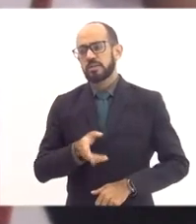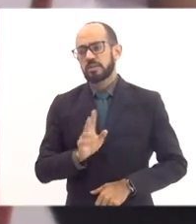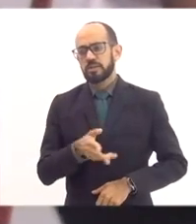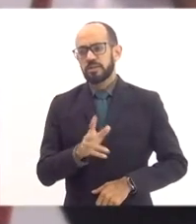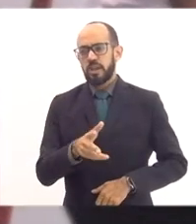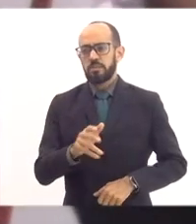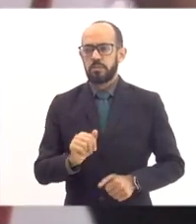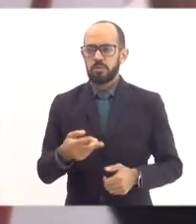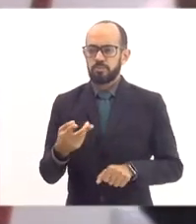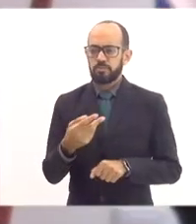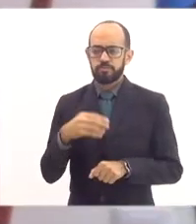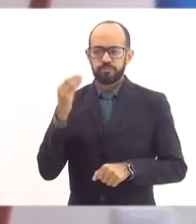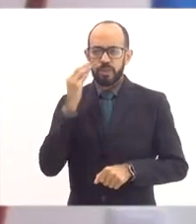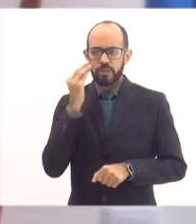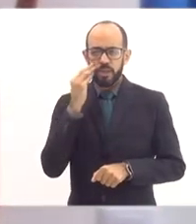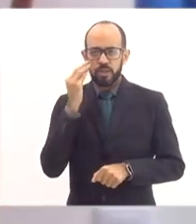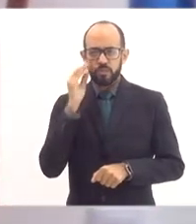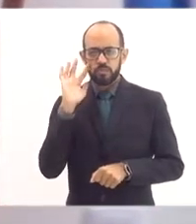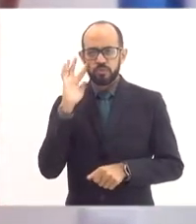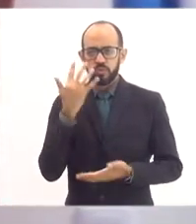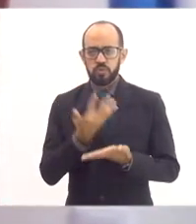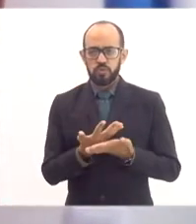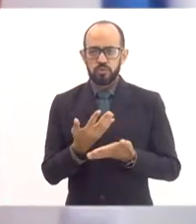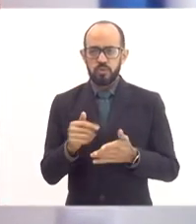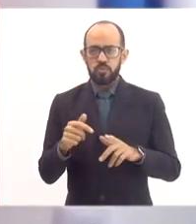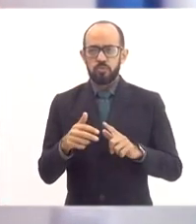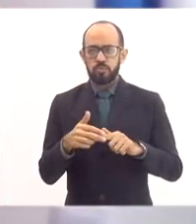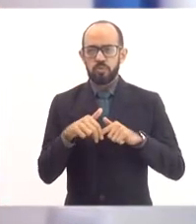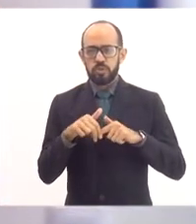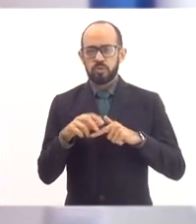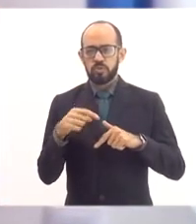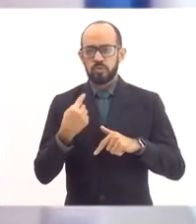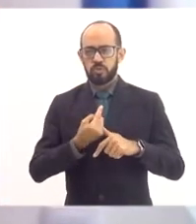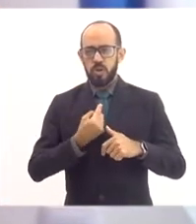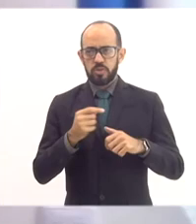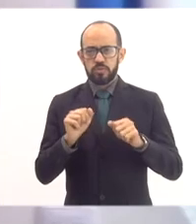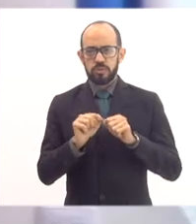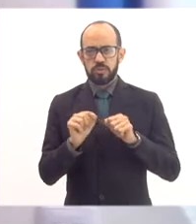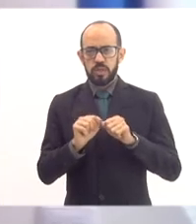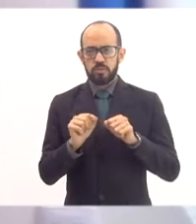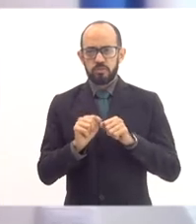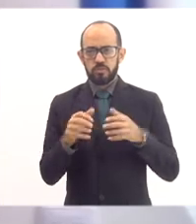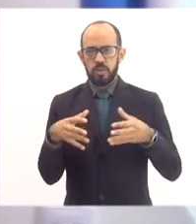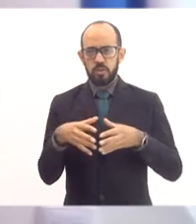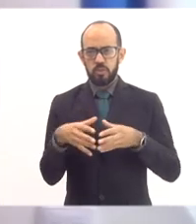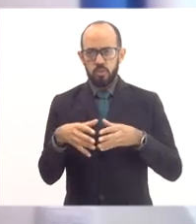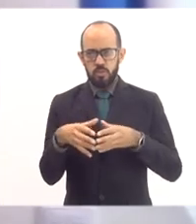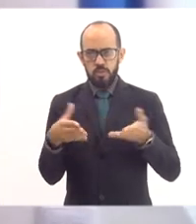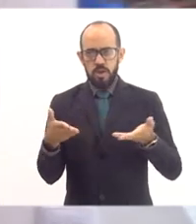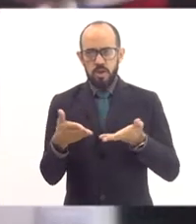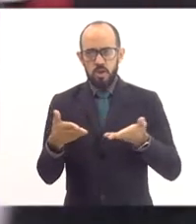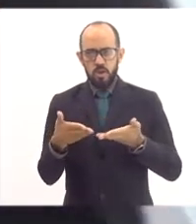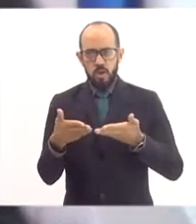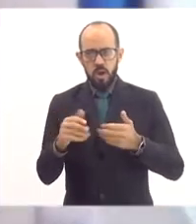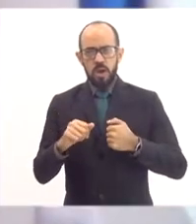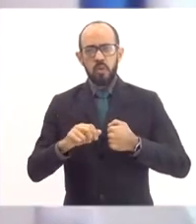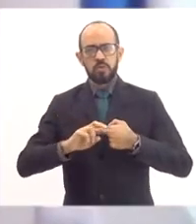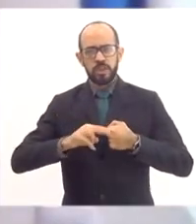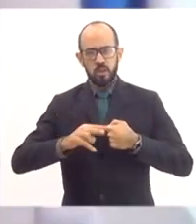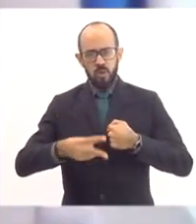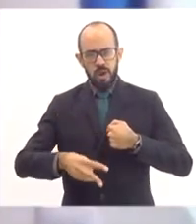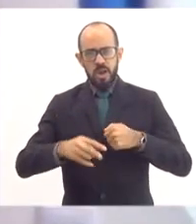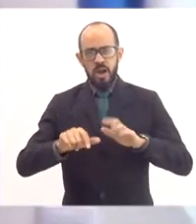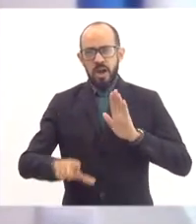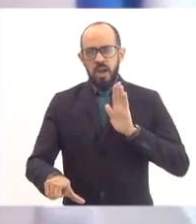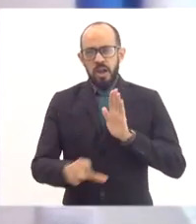busca de soluções. Tanto é que formamos uma turma recentemente agora, fruto do trabalho da comissão, fruto da lei que suspendeu